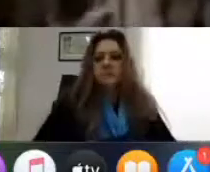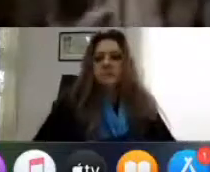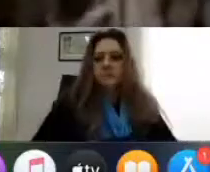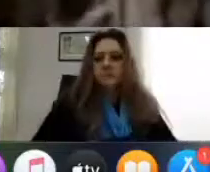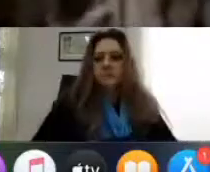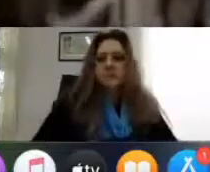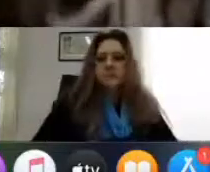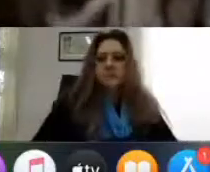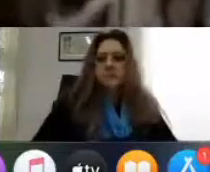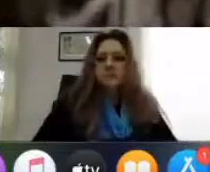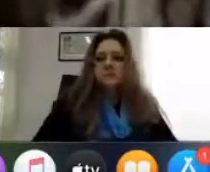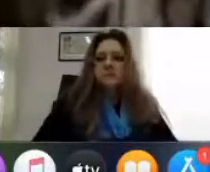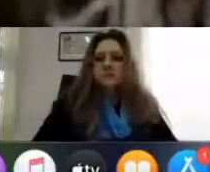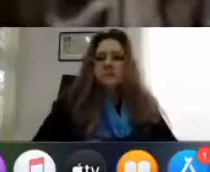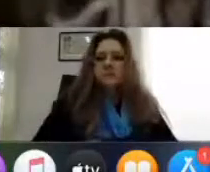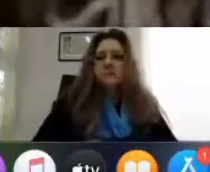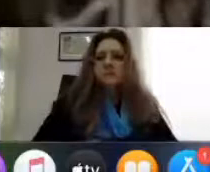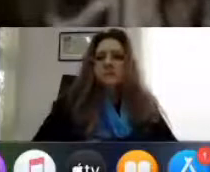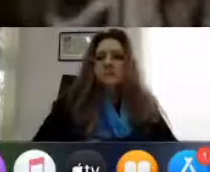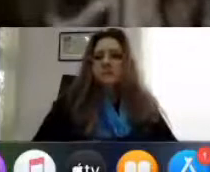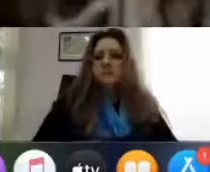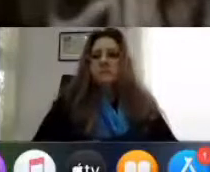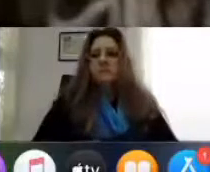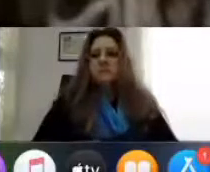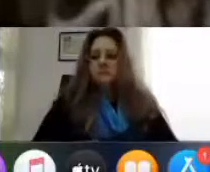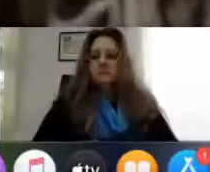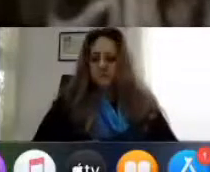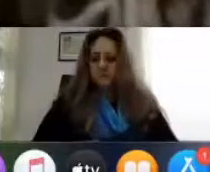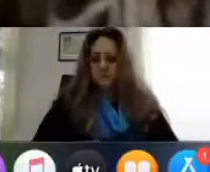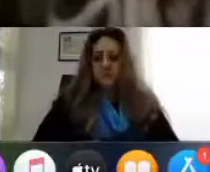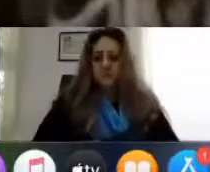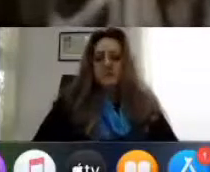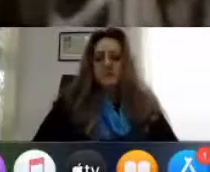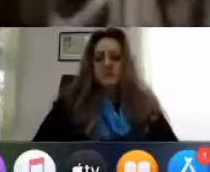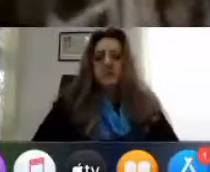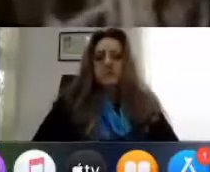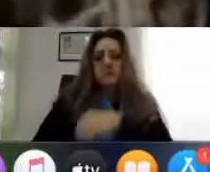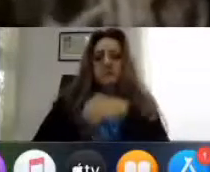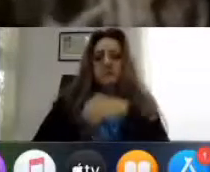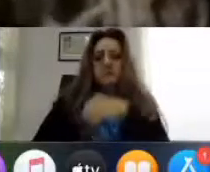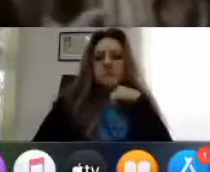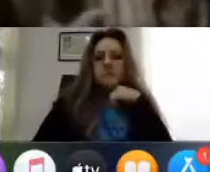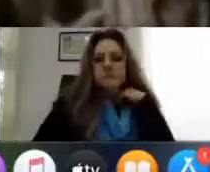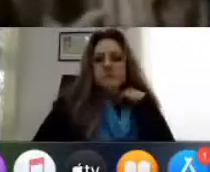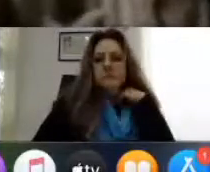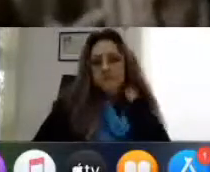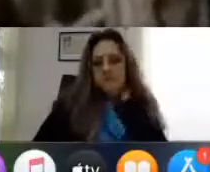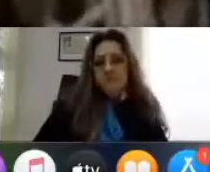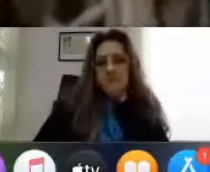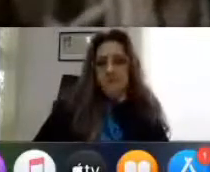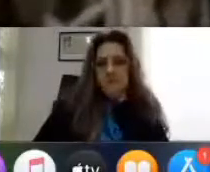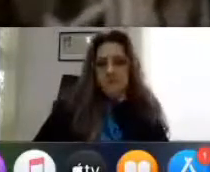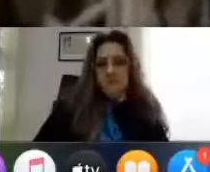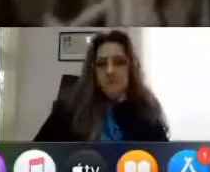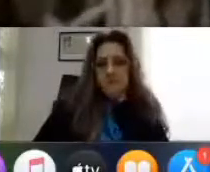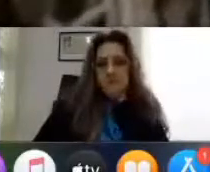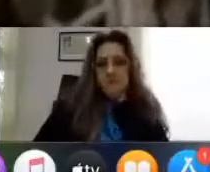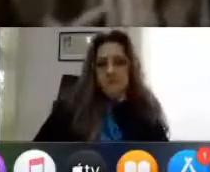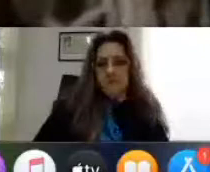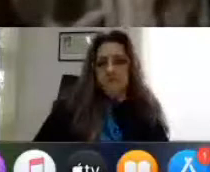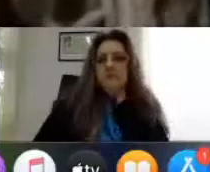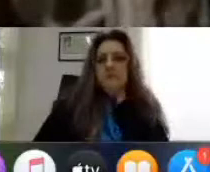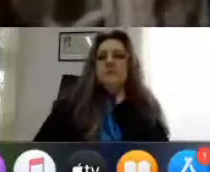que é a lógica da internet e que é a lógica que é também da nossa horta de casa. Porque naquele tomate que